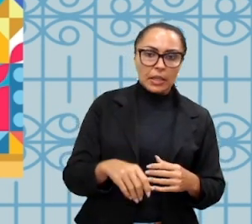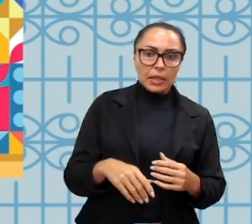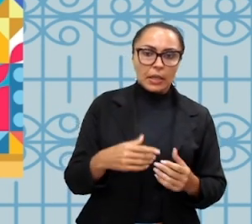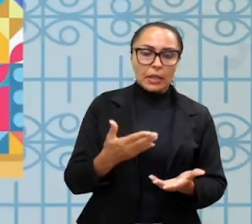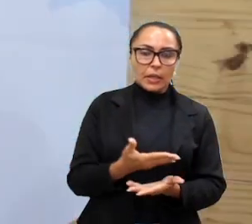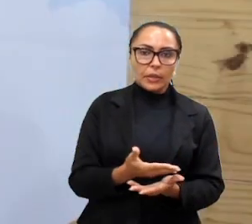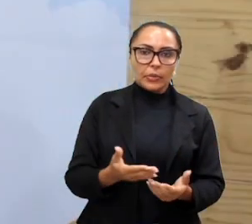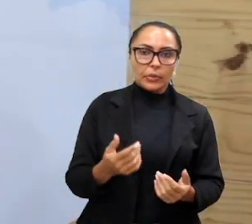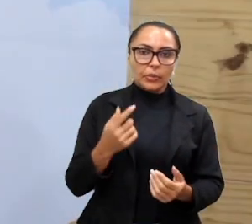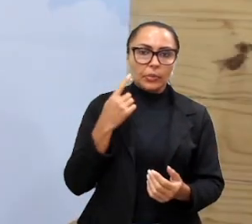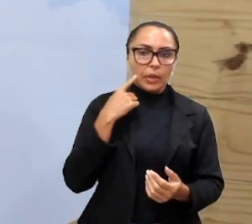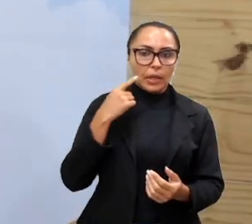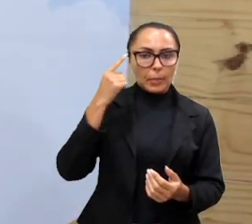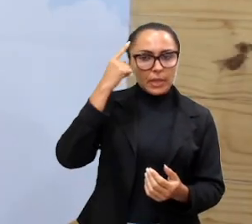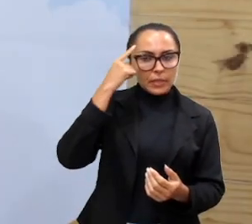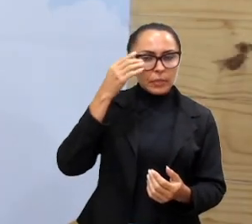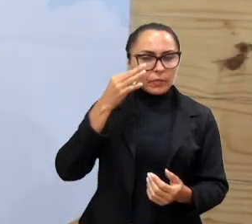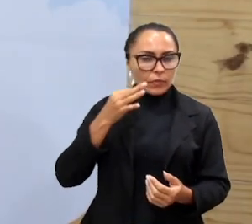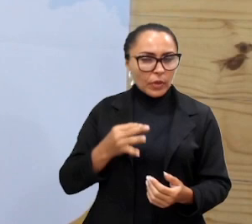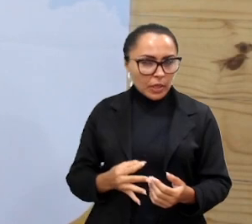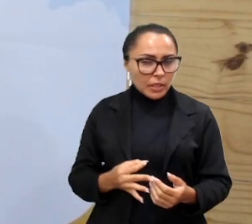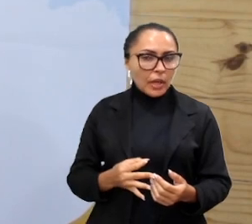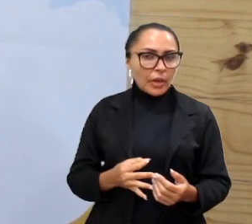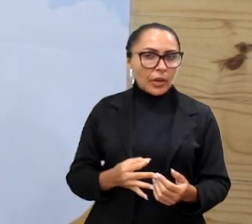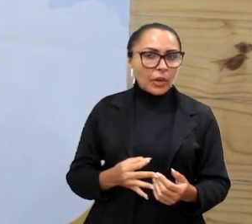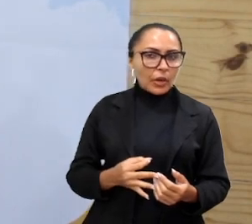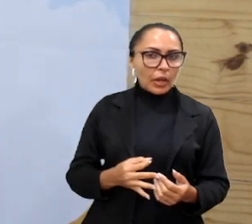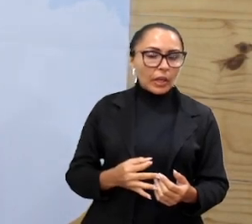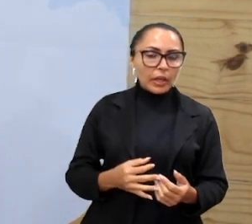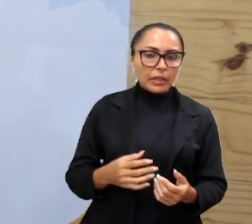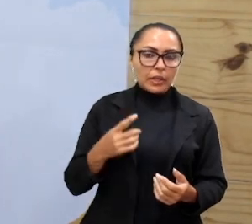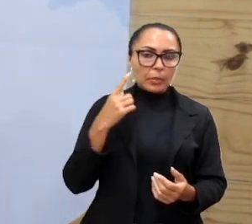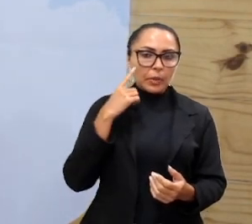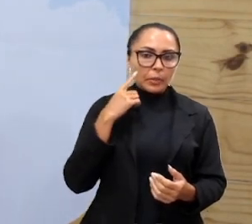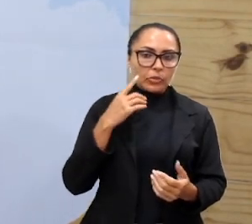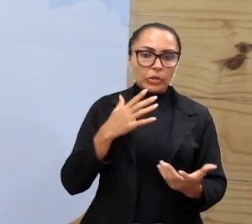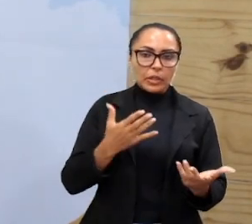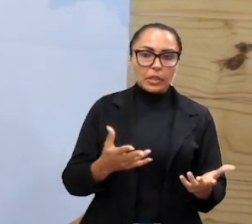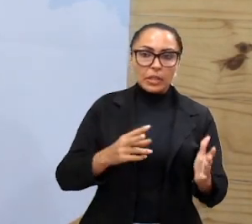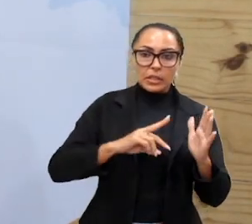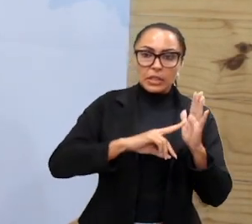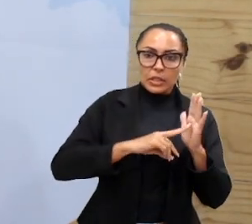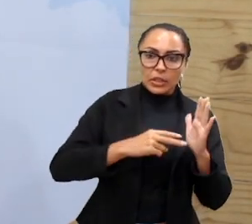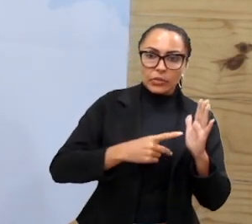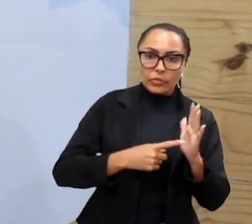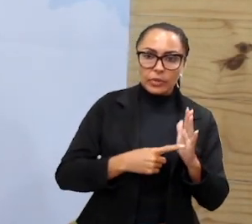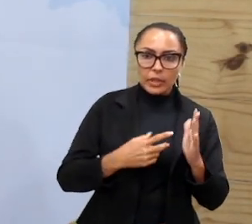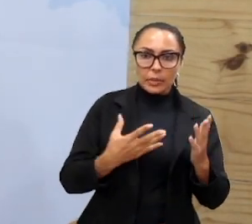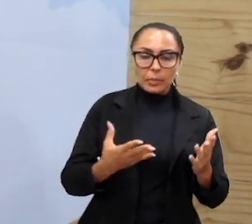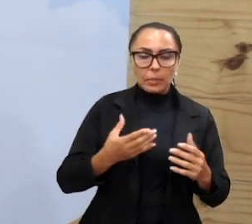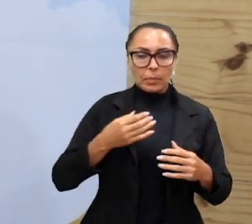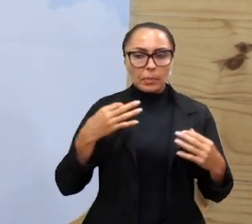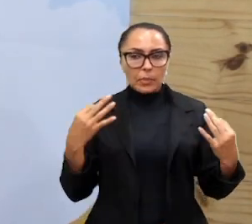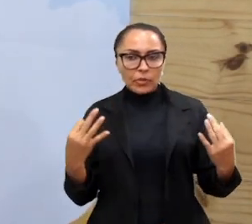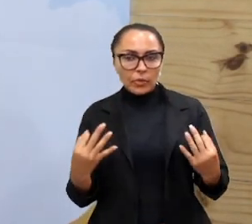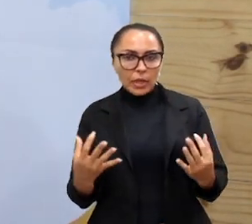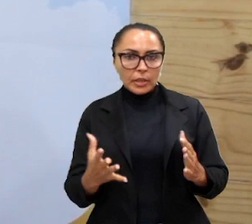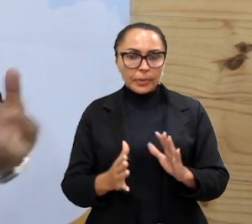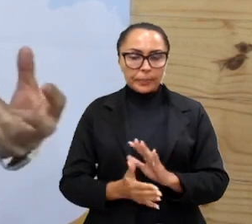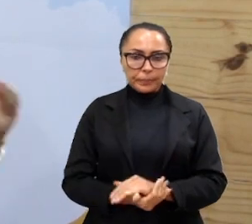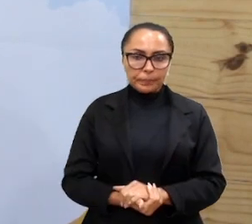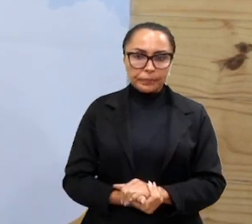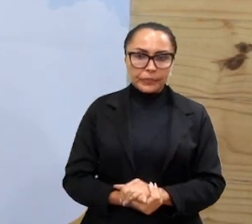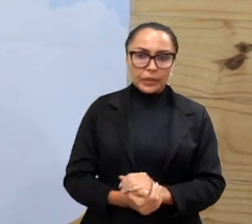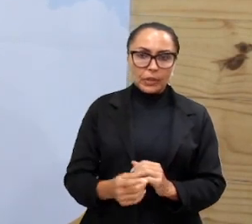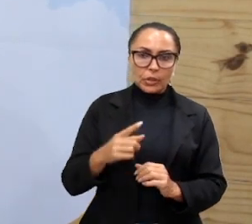reflexão. Uma cabeça bem feita, ou uma cabeça bem cheia, significa uma cabeça bem feita? À medida que